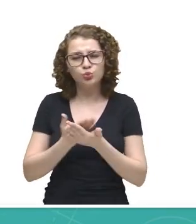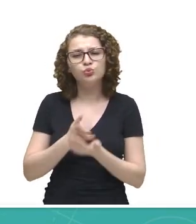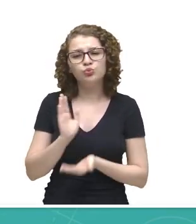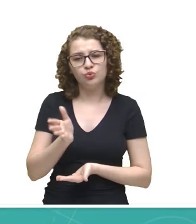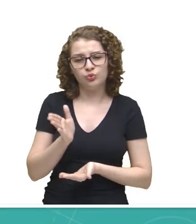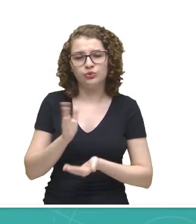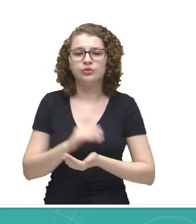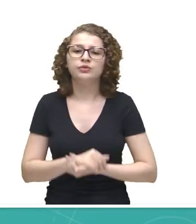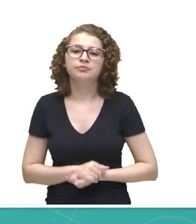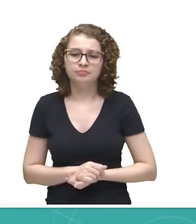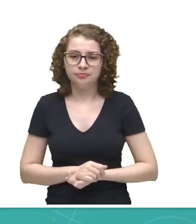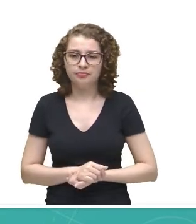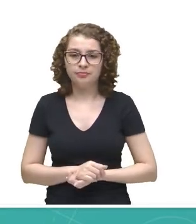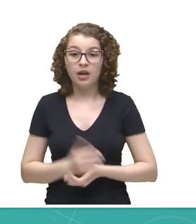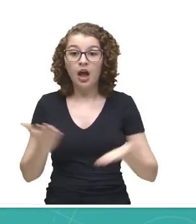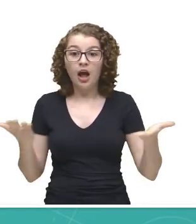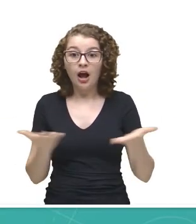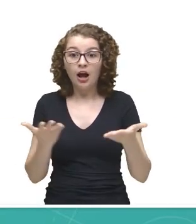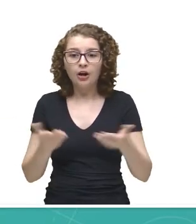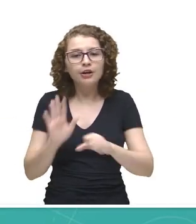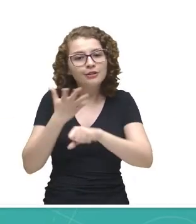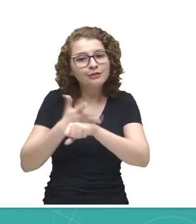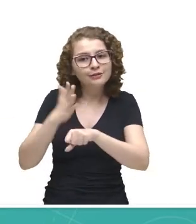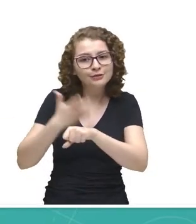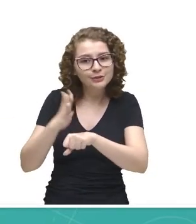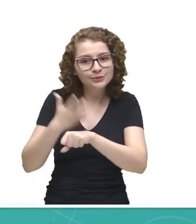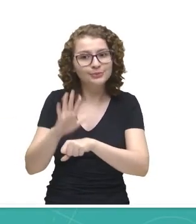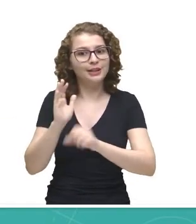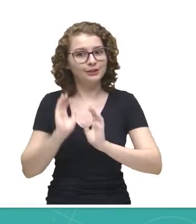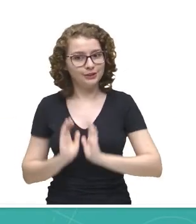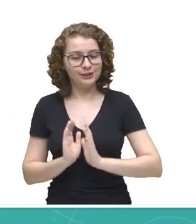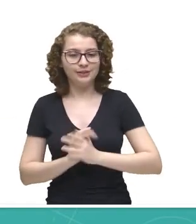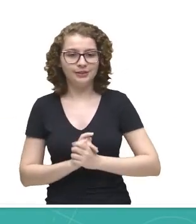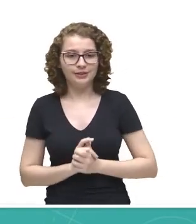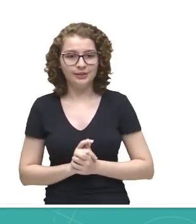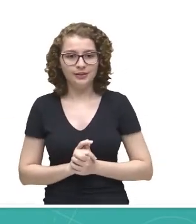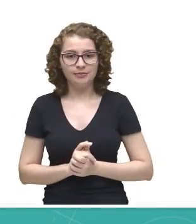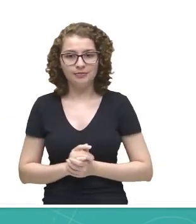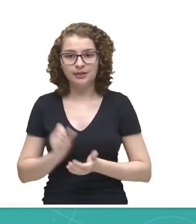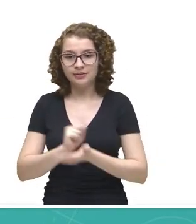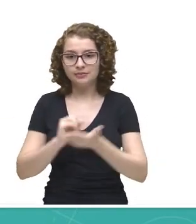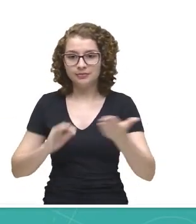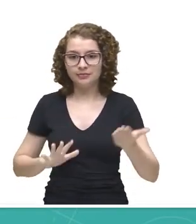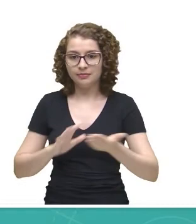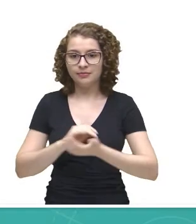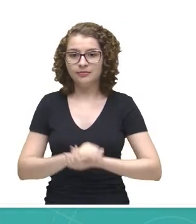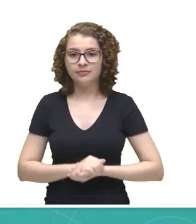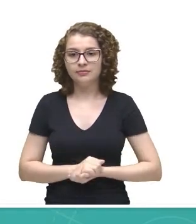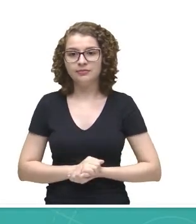a gente vai praticar, né? Vamos observar aí as nossas atividades.